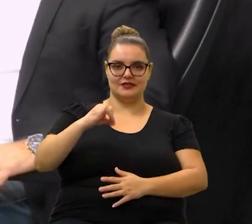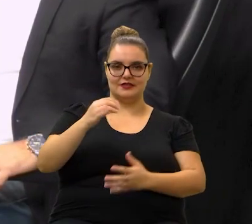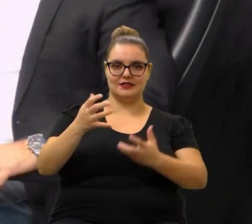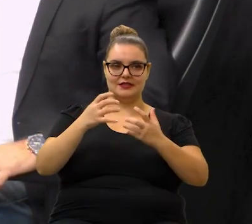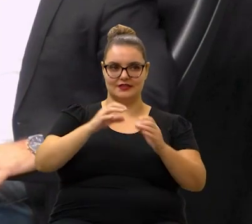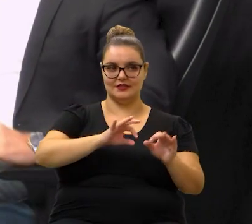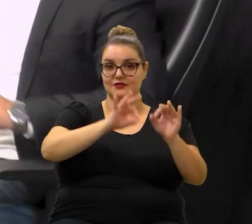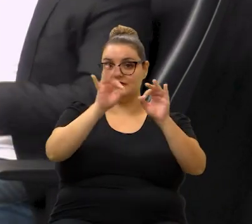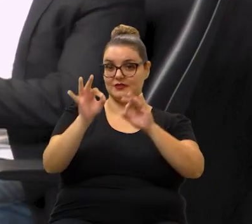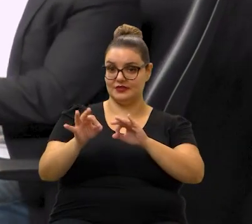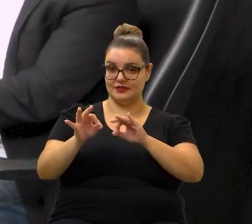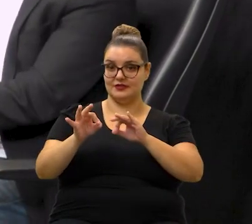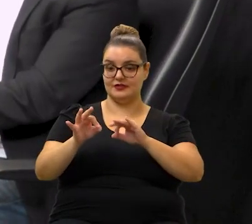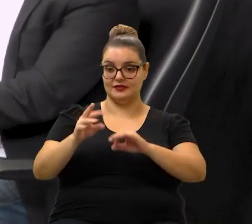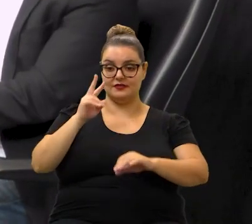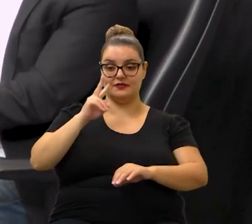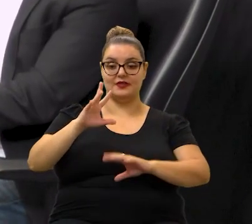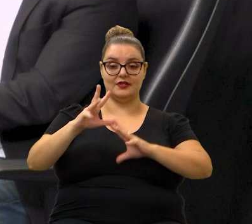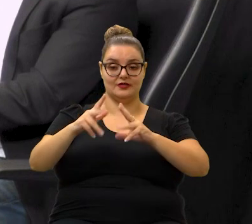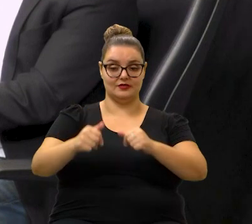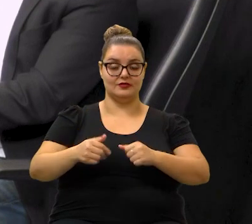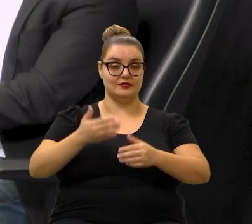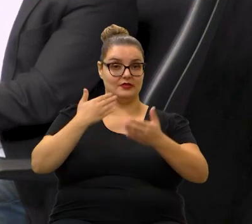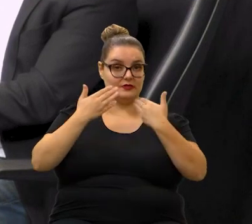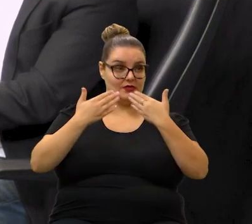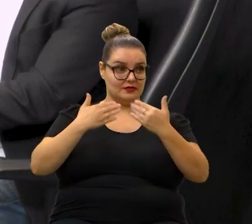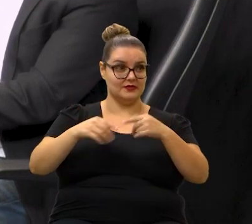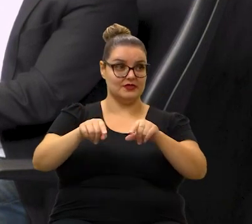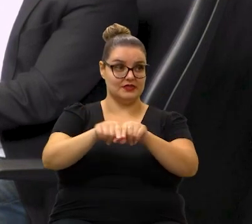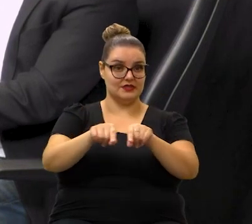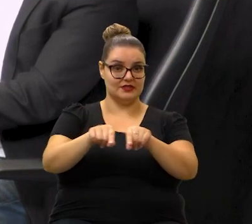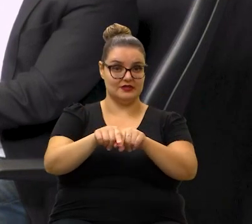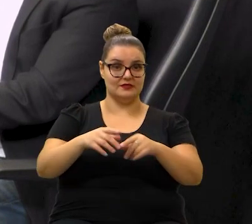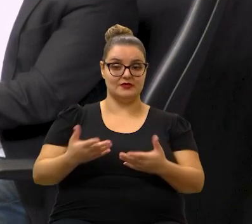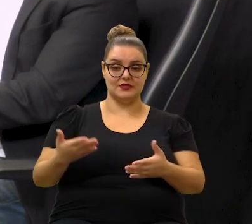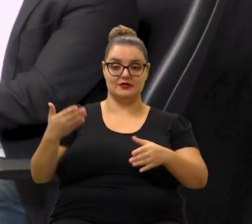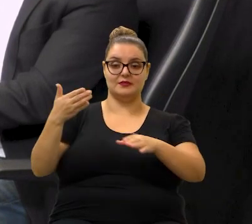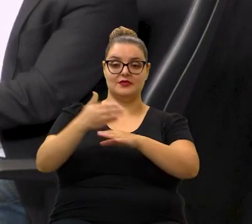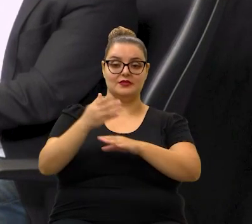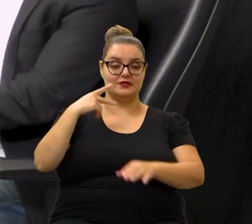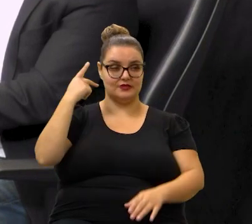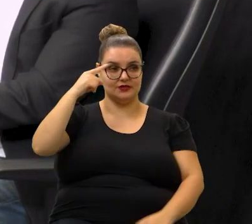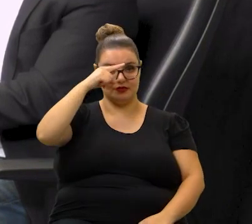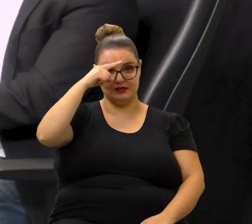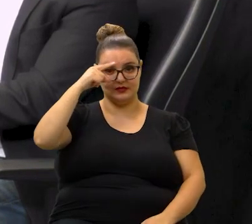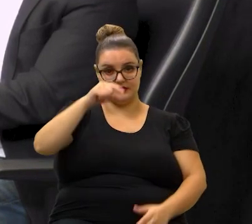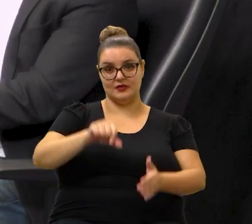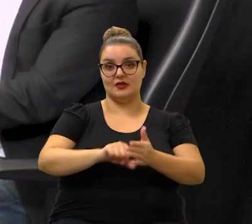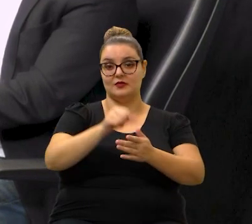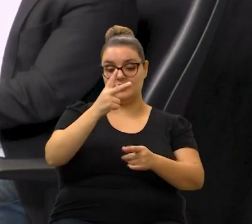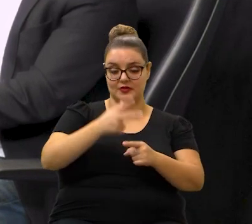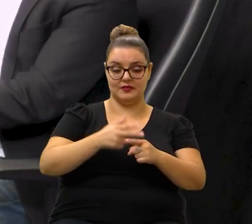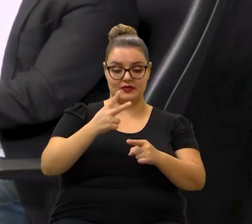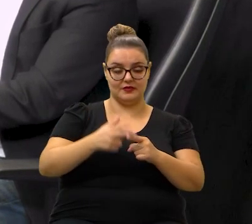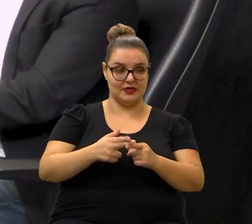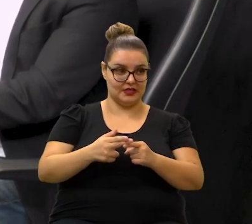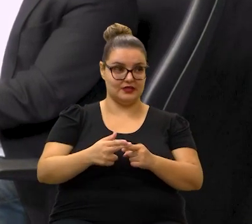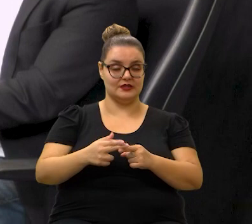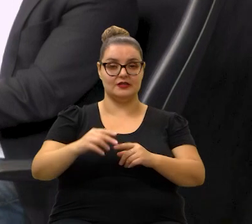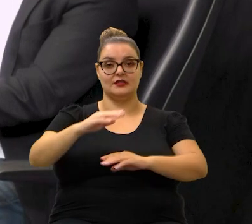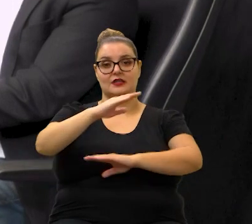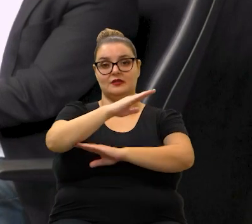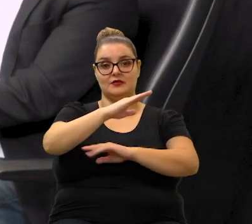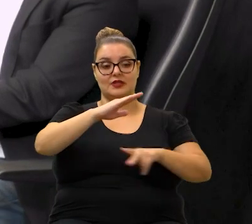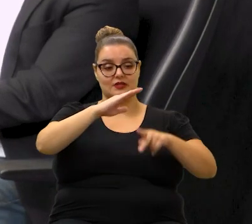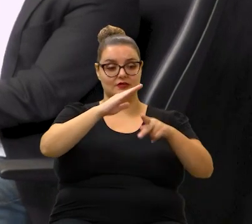e rever outros bate-papos inclusive a participação do vereador Felipe marqués na primeira temporada do na